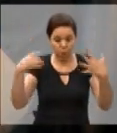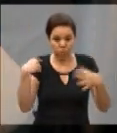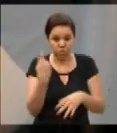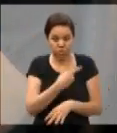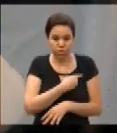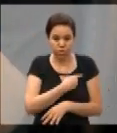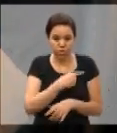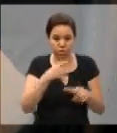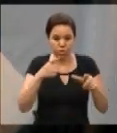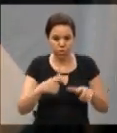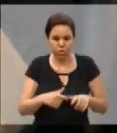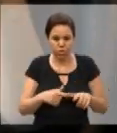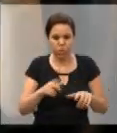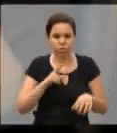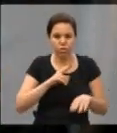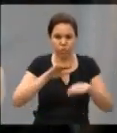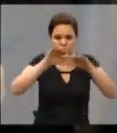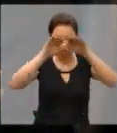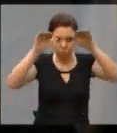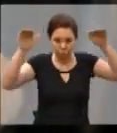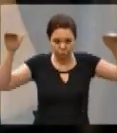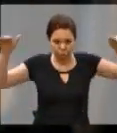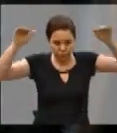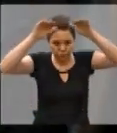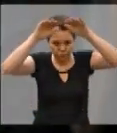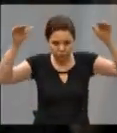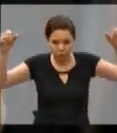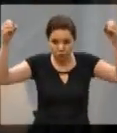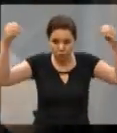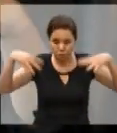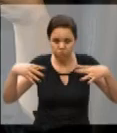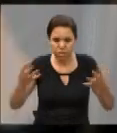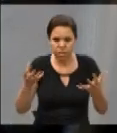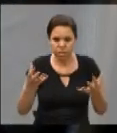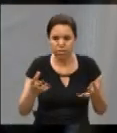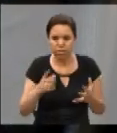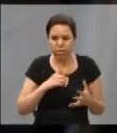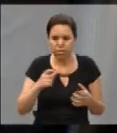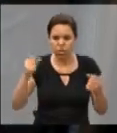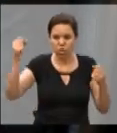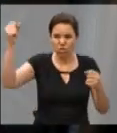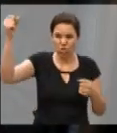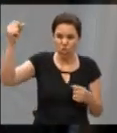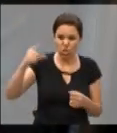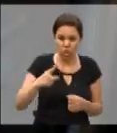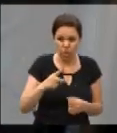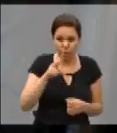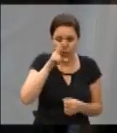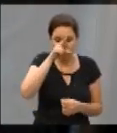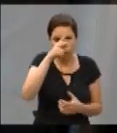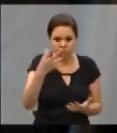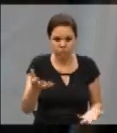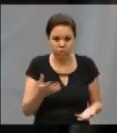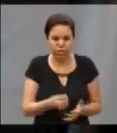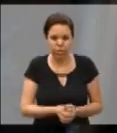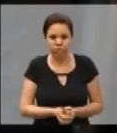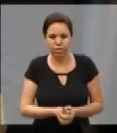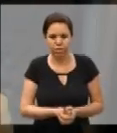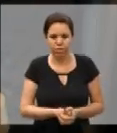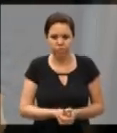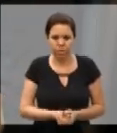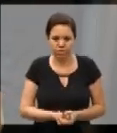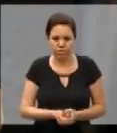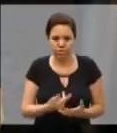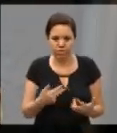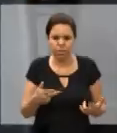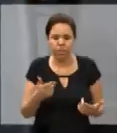embaixo de um lugar coberto, mas que a luz que ele queria tinha que estar um sol muito forte, assim. Agora,